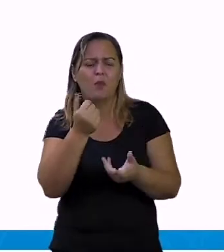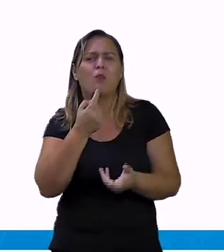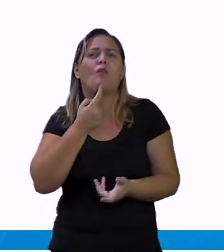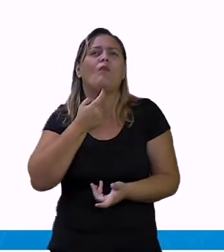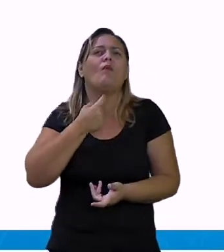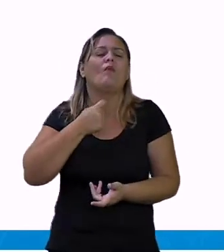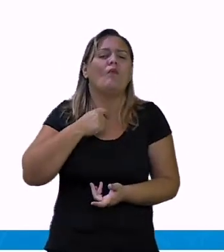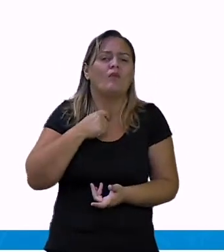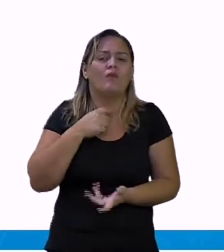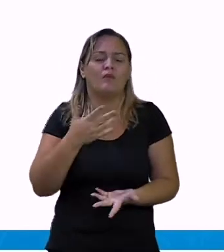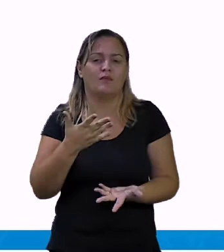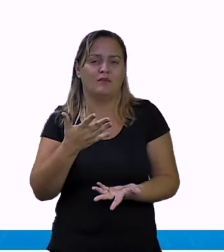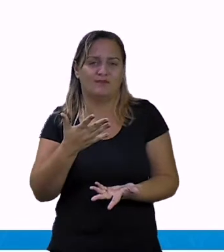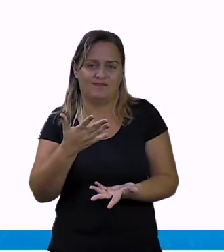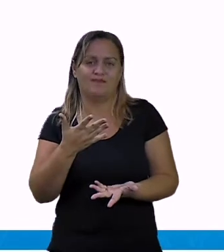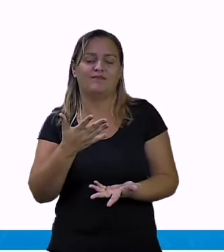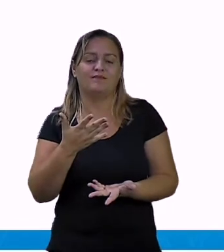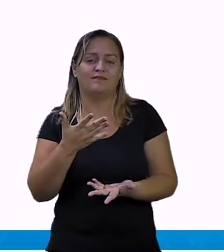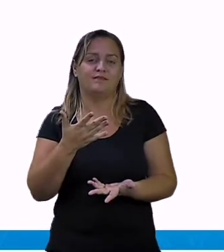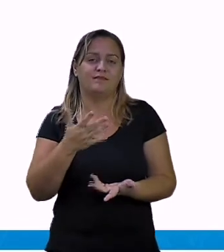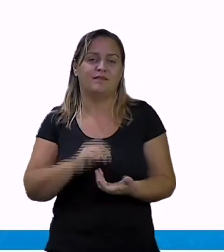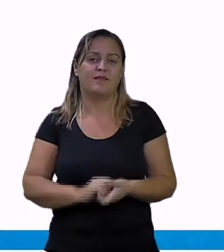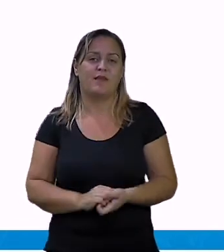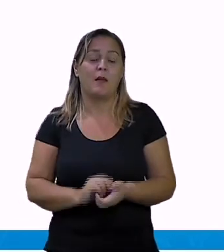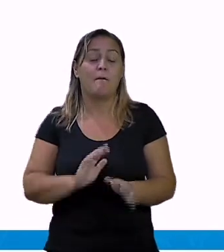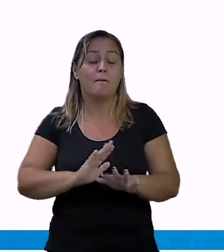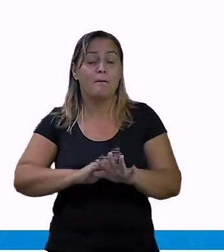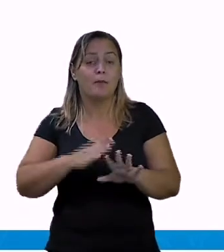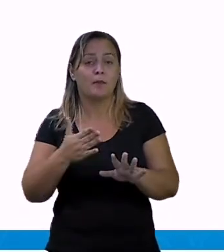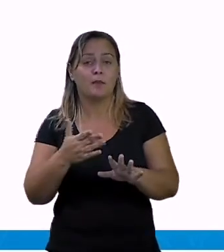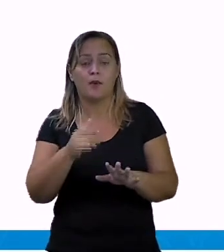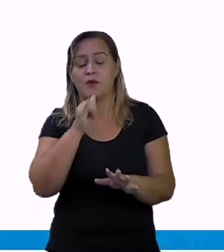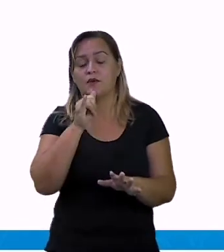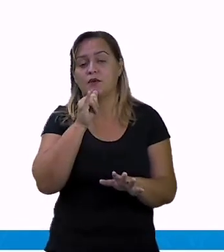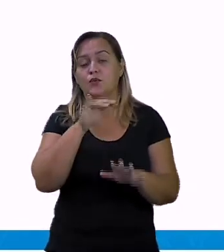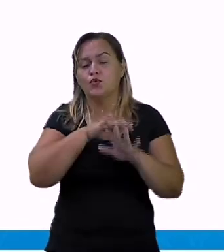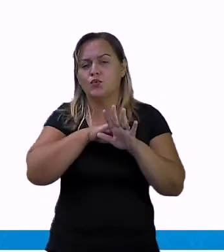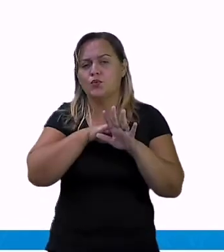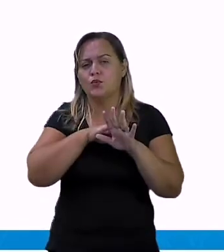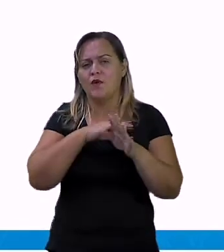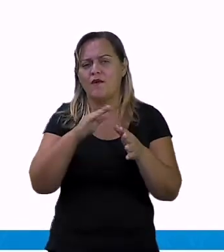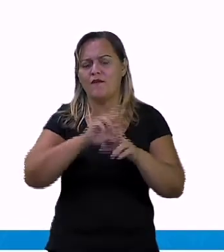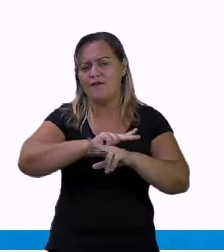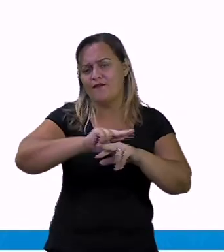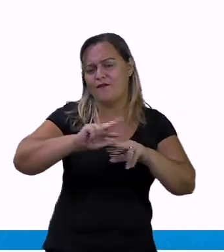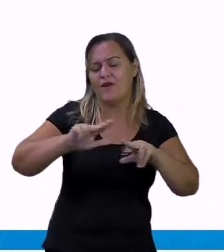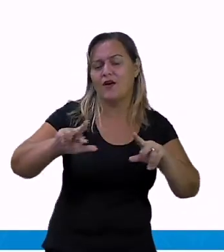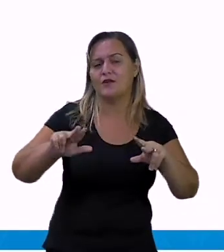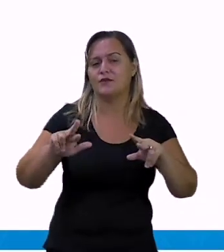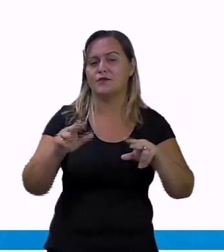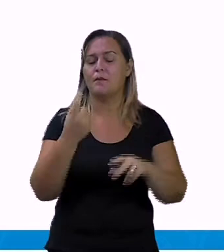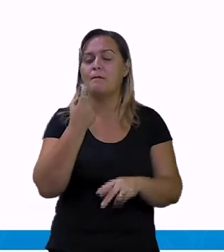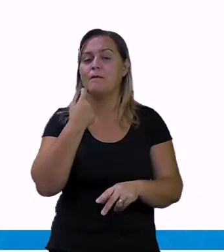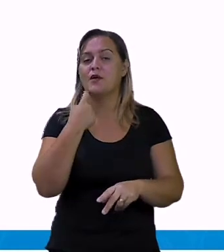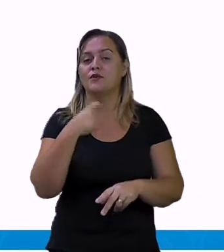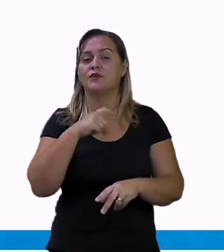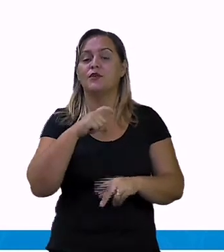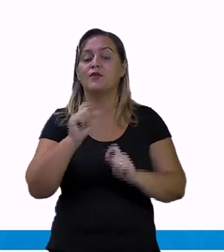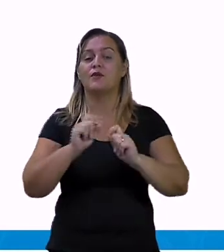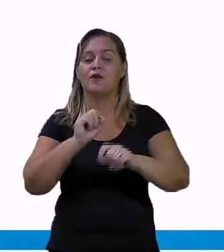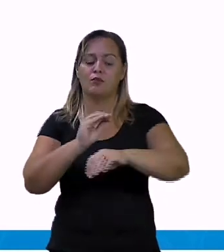os peixes, eles trazem como revestimento do seu corpo as escamas.